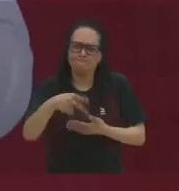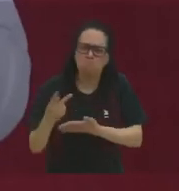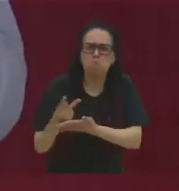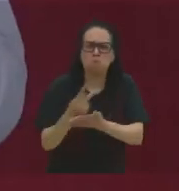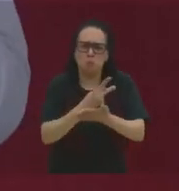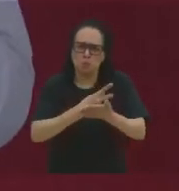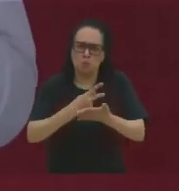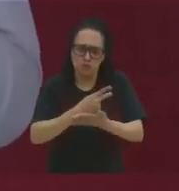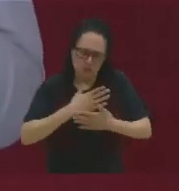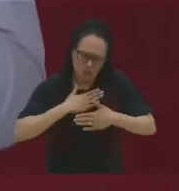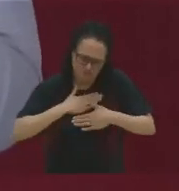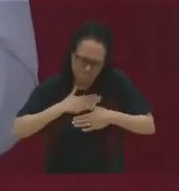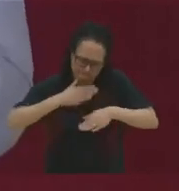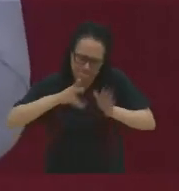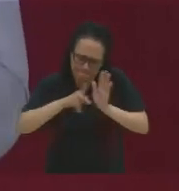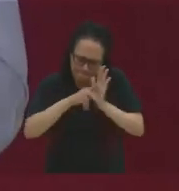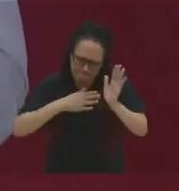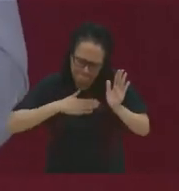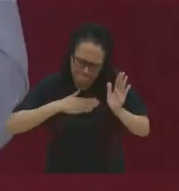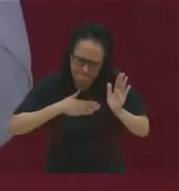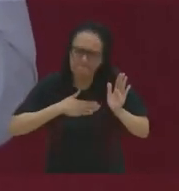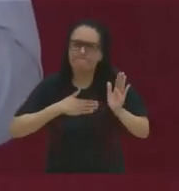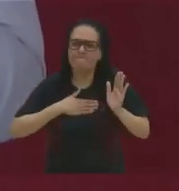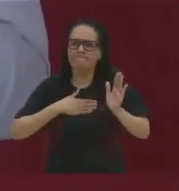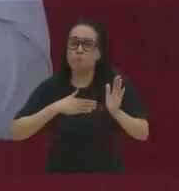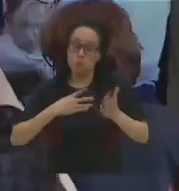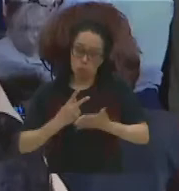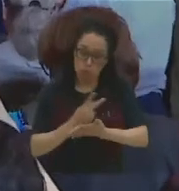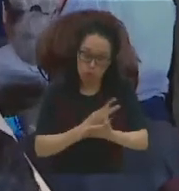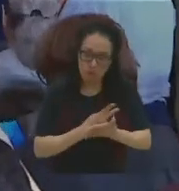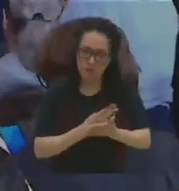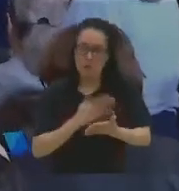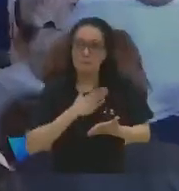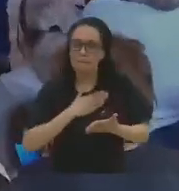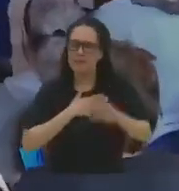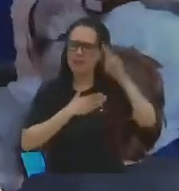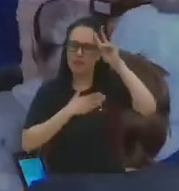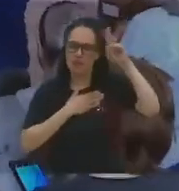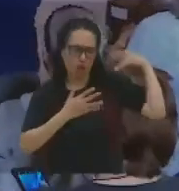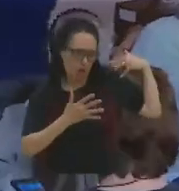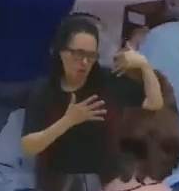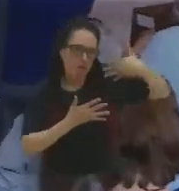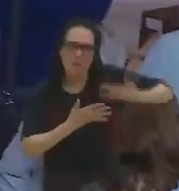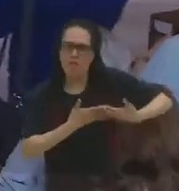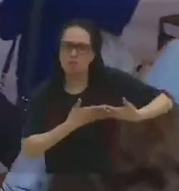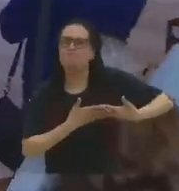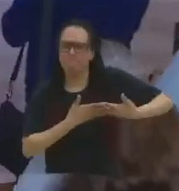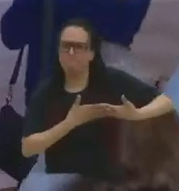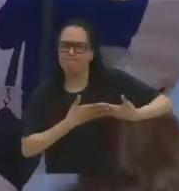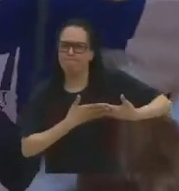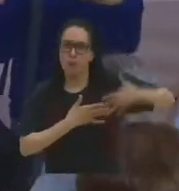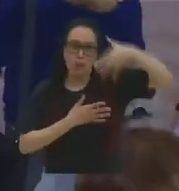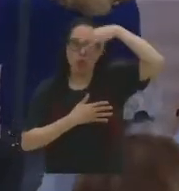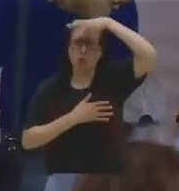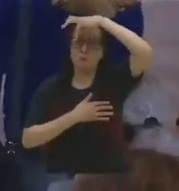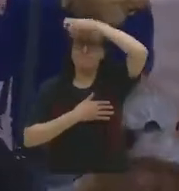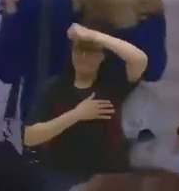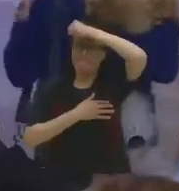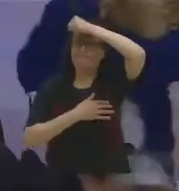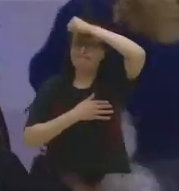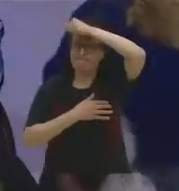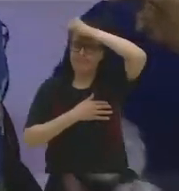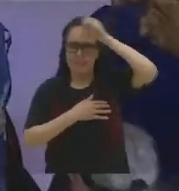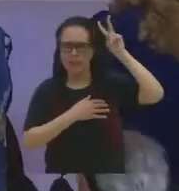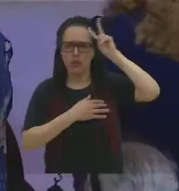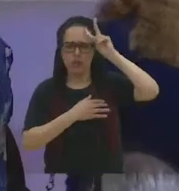mesmo. Buscar a mim mesmo. Buscar a minha história. Buscar a minha história. Compreender a minha história. Compreender a